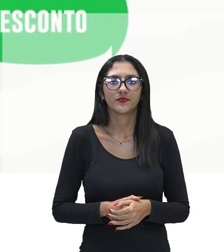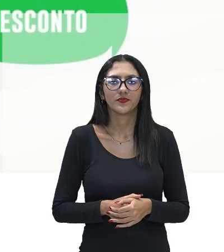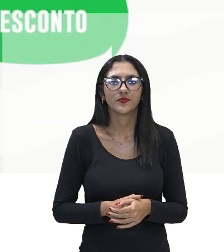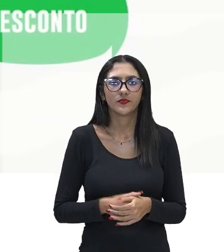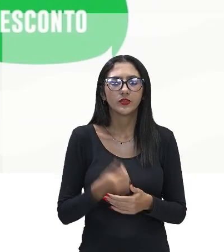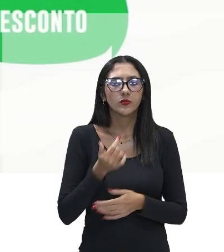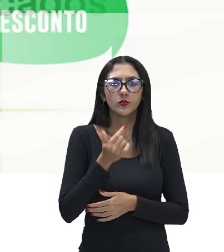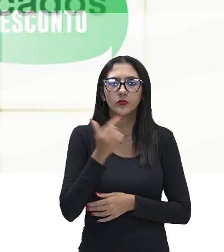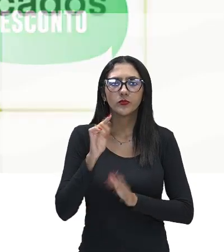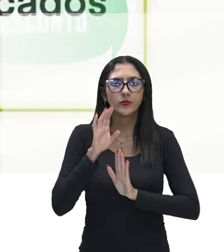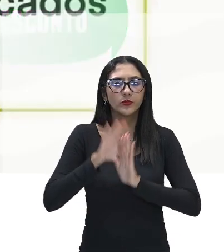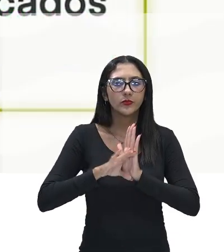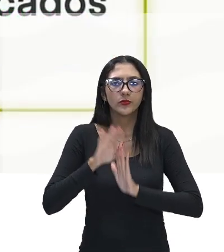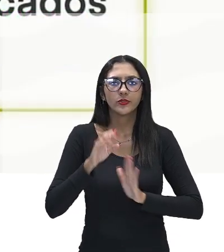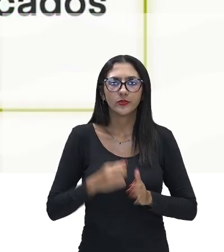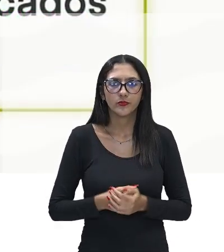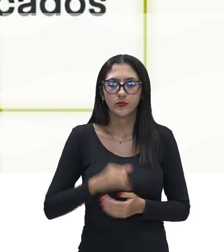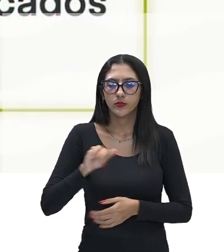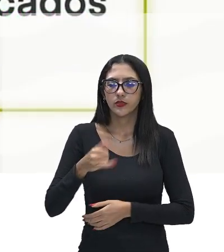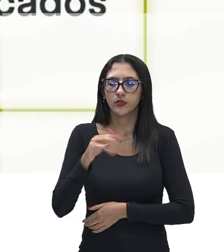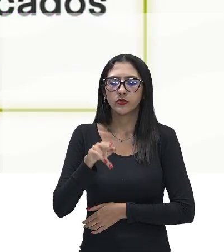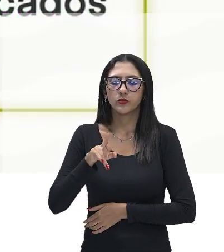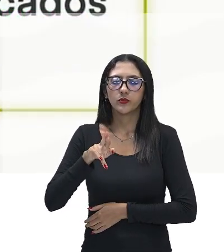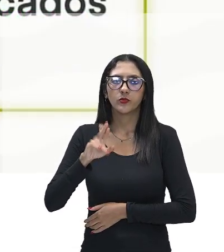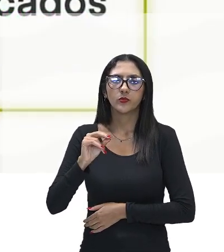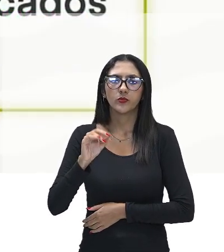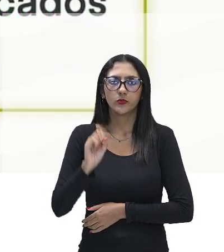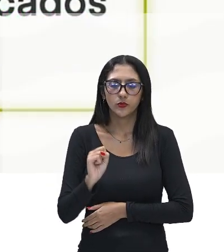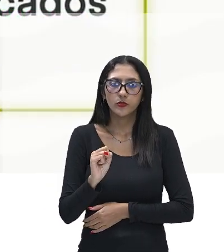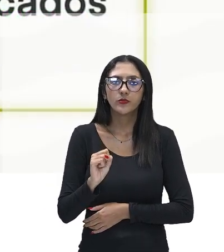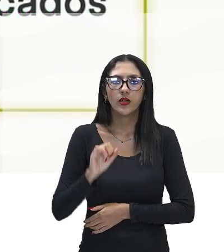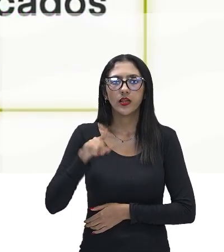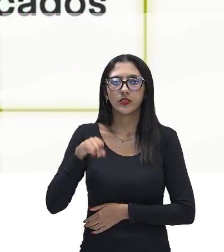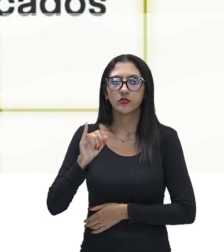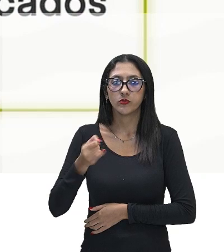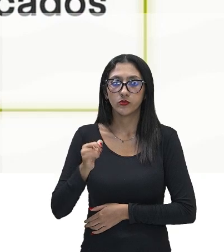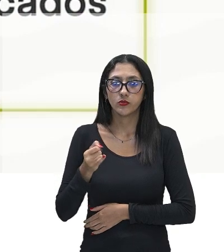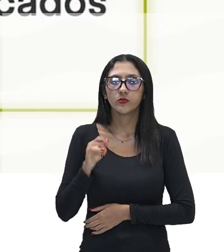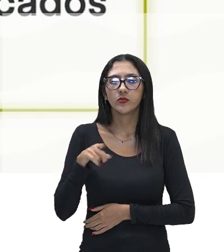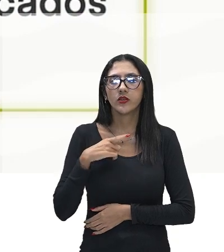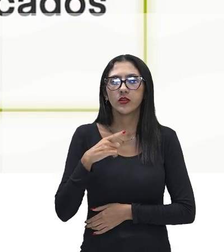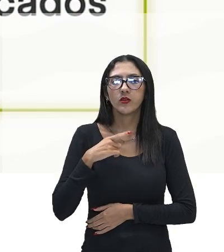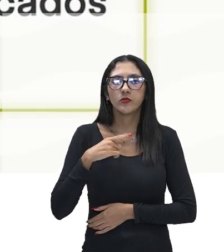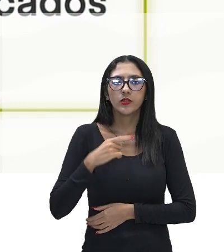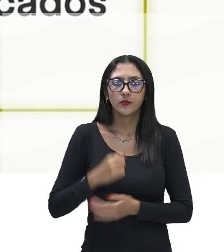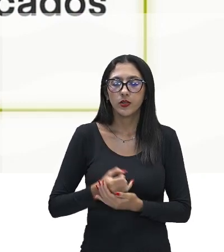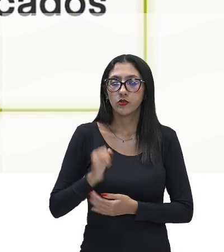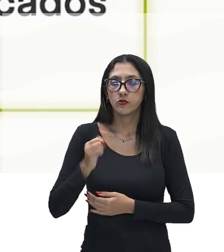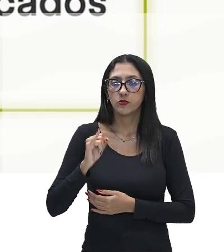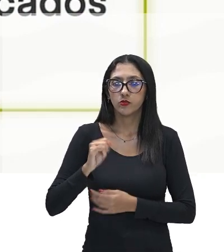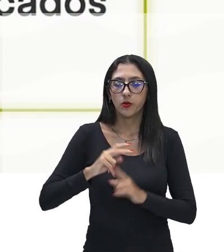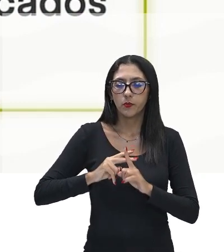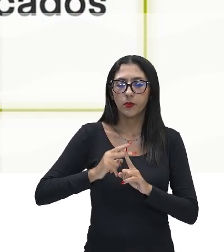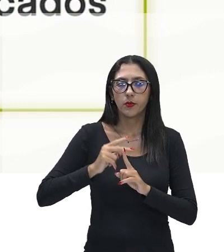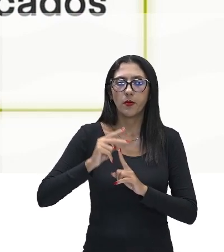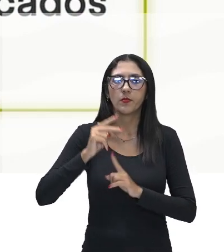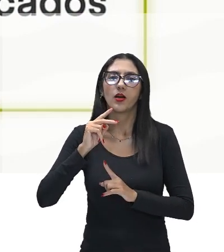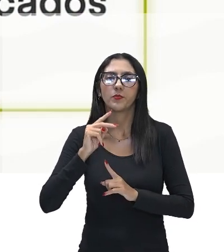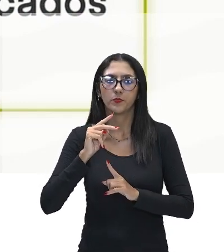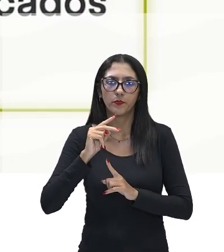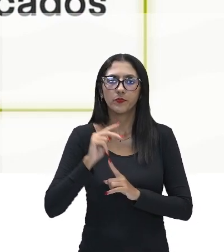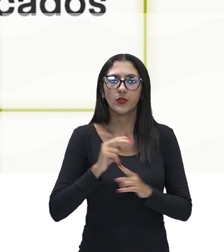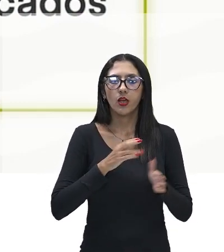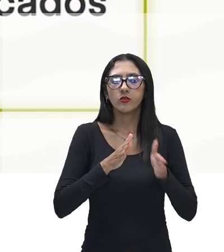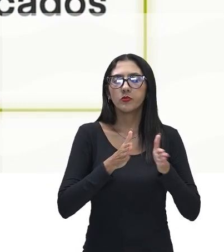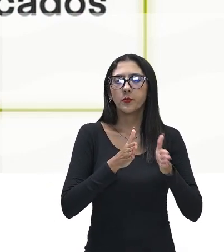conceito, juros. São os rendimentos de aplicações de capitais num certo